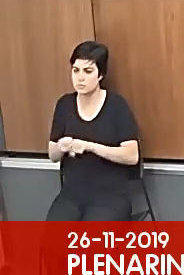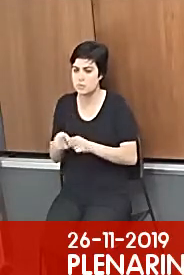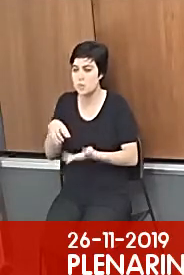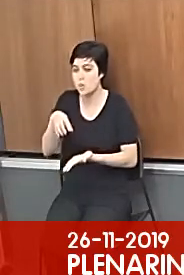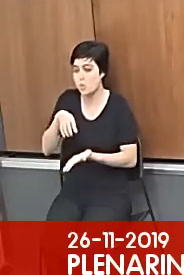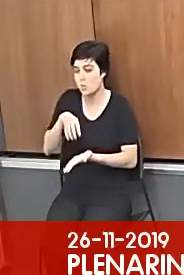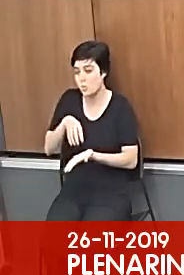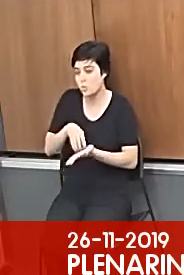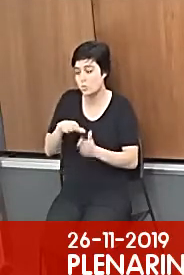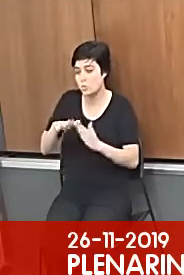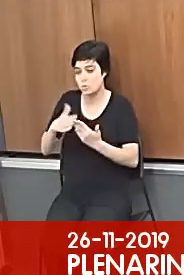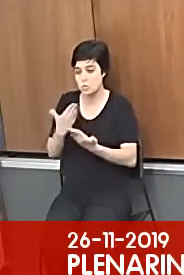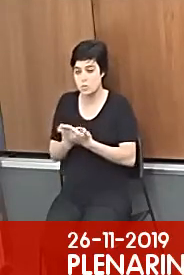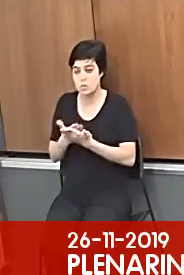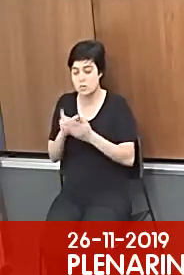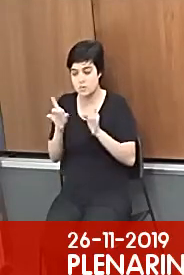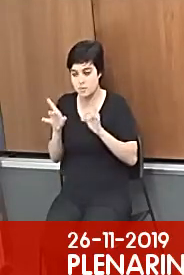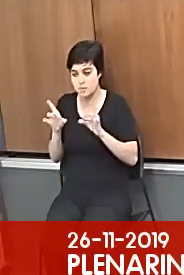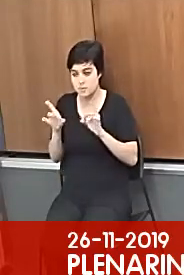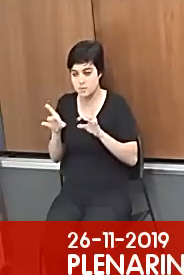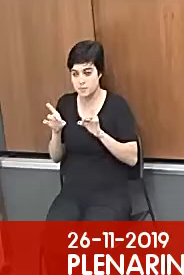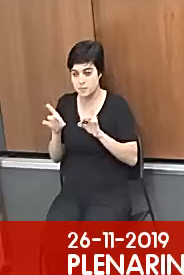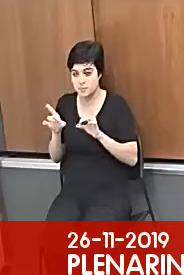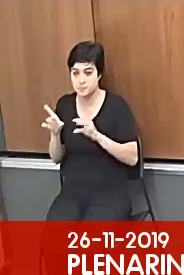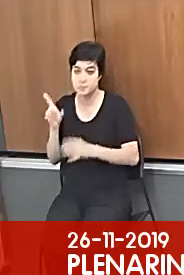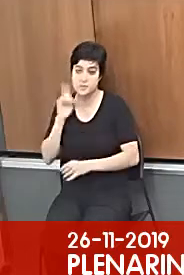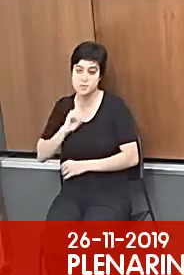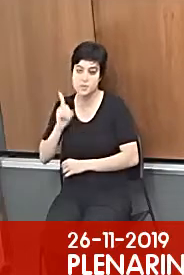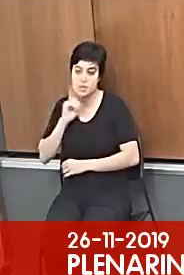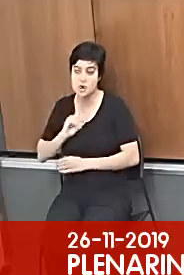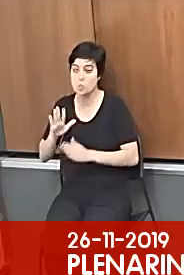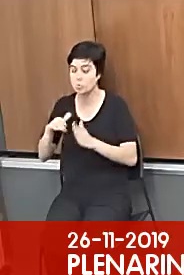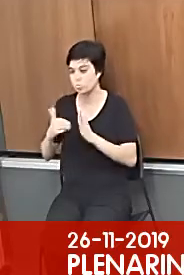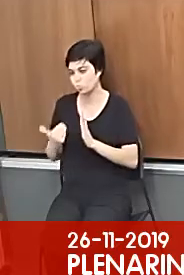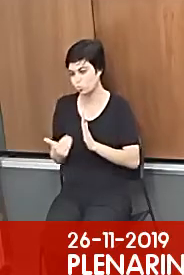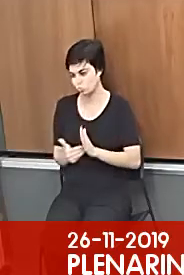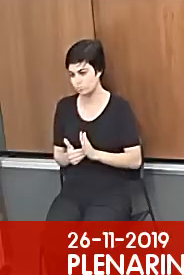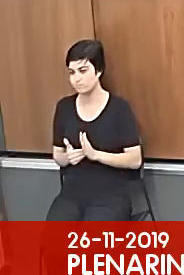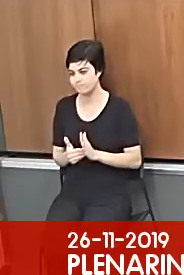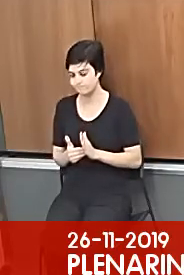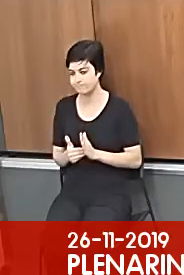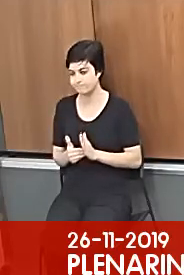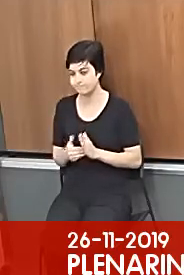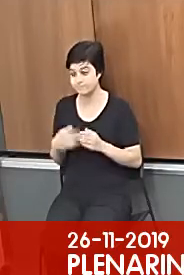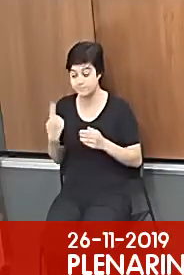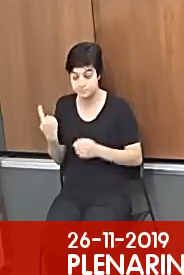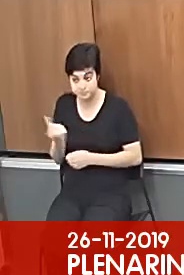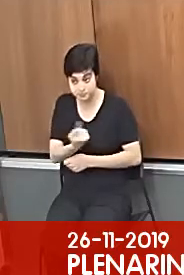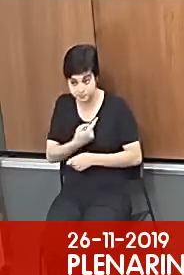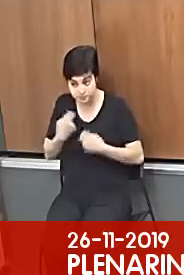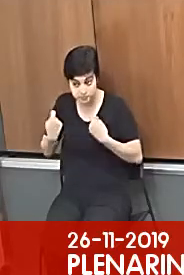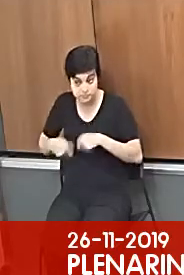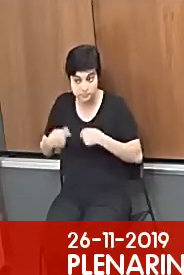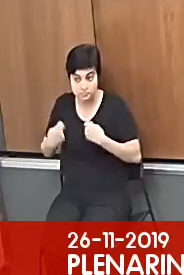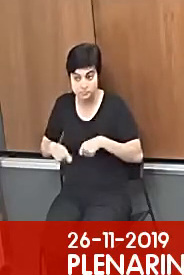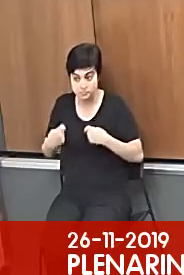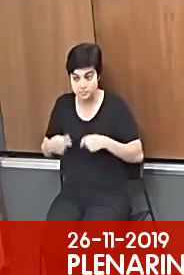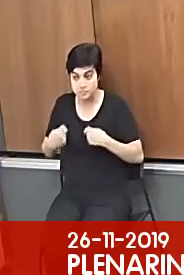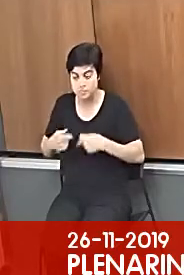de escolas especiais no estado de Minas Gerais todo. Então, o que nós temos que fazer?